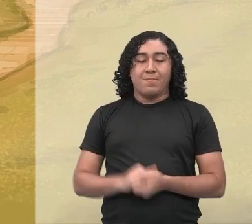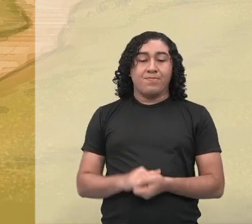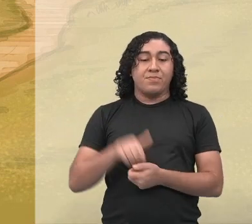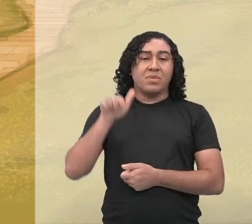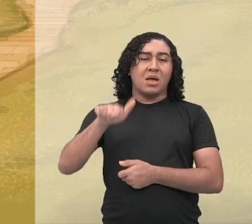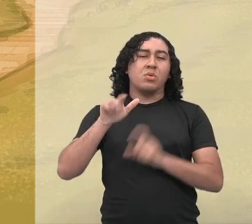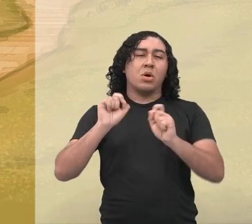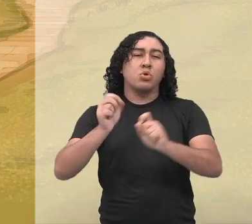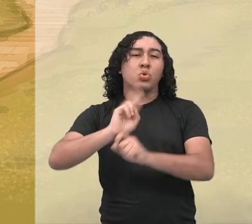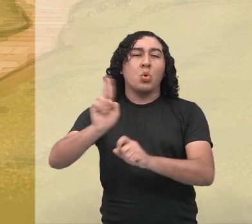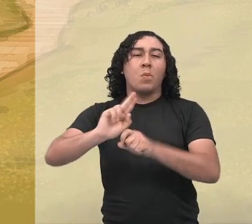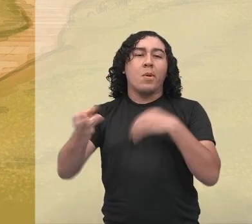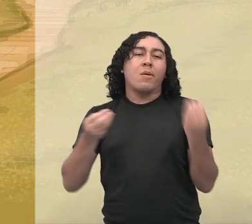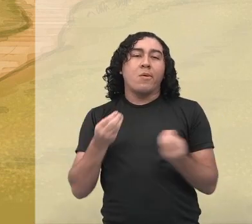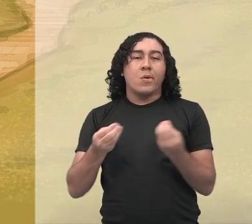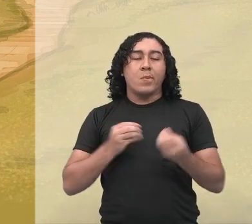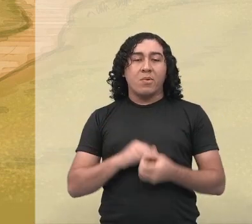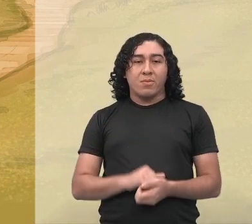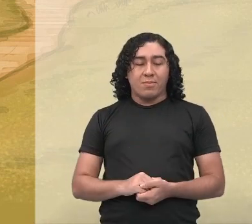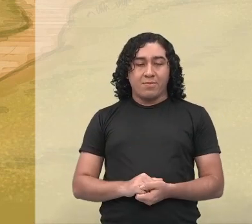o nome vem ali